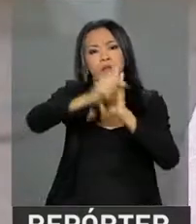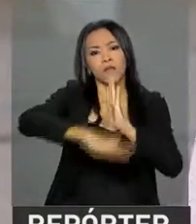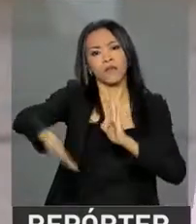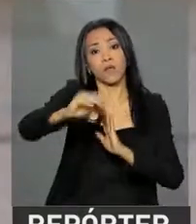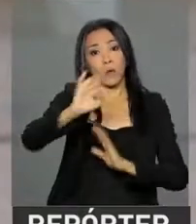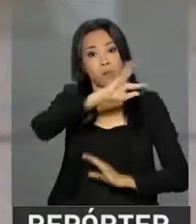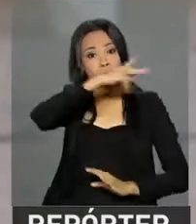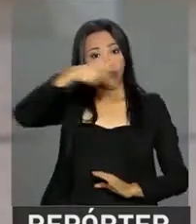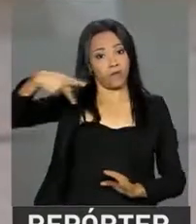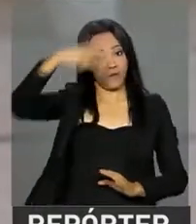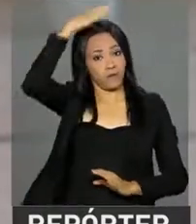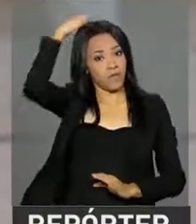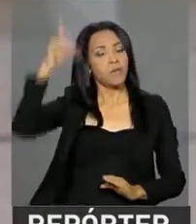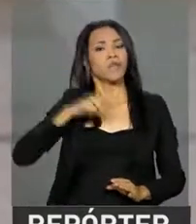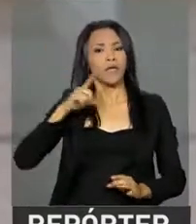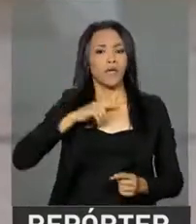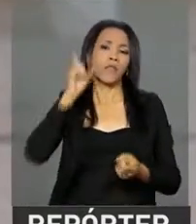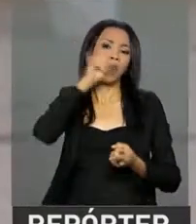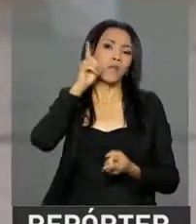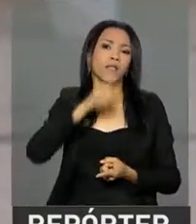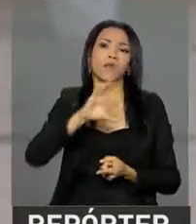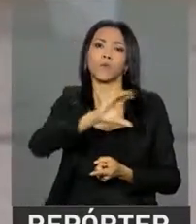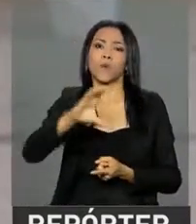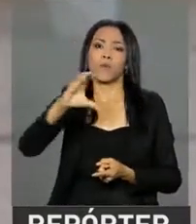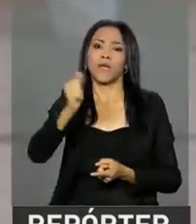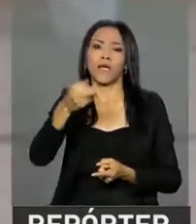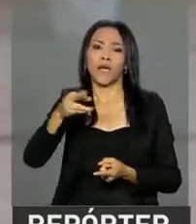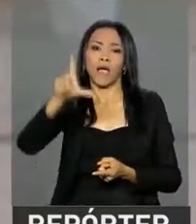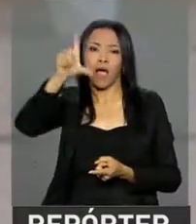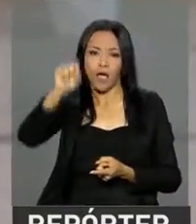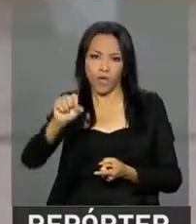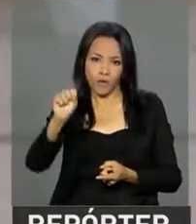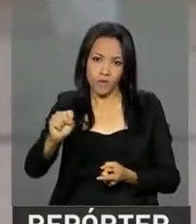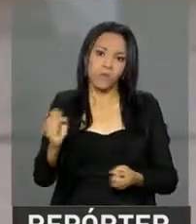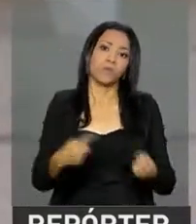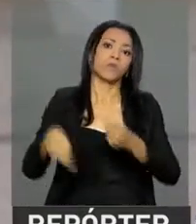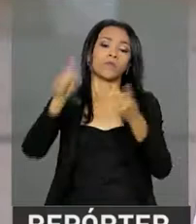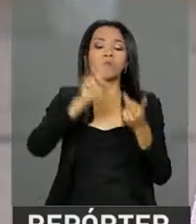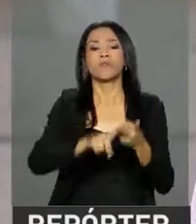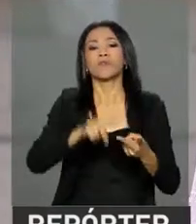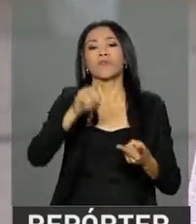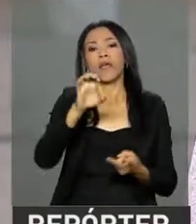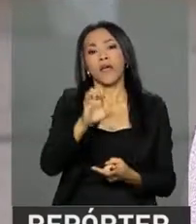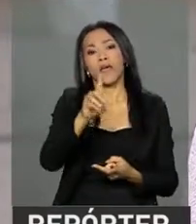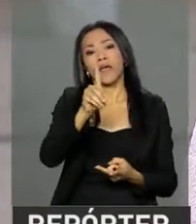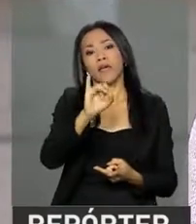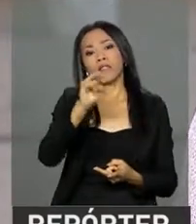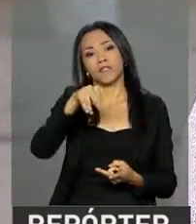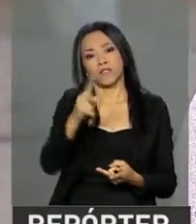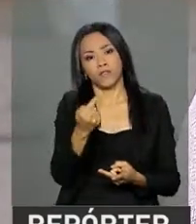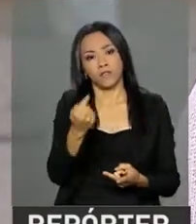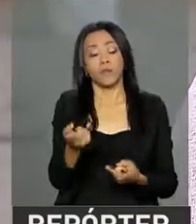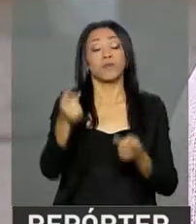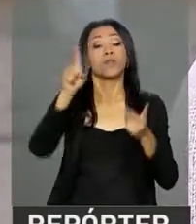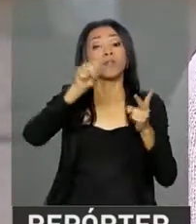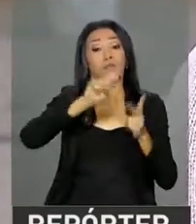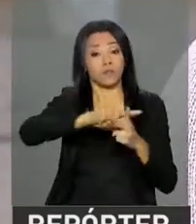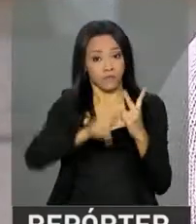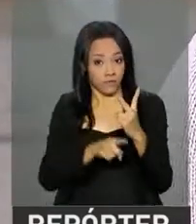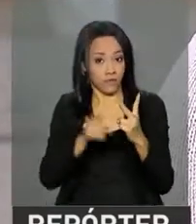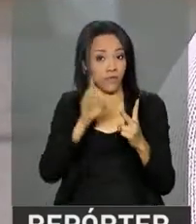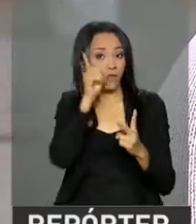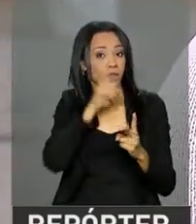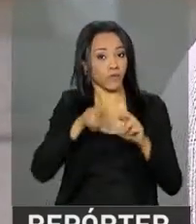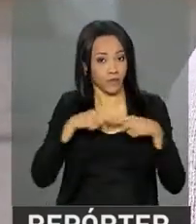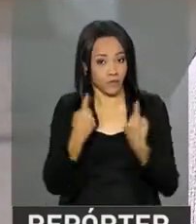se reúne com os deputados carlos marun do pmdb de mato grosso do sul e édio lopes do pr de roraima